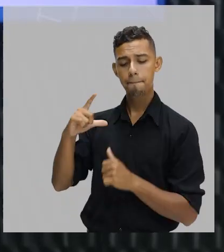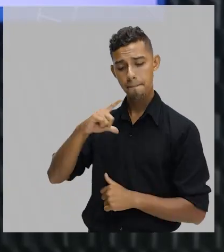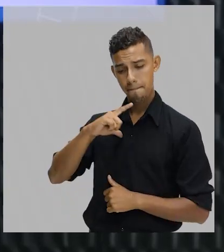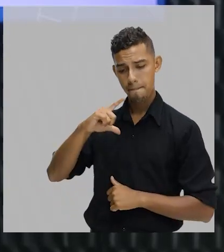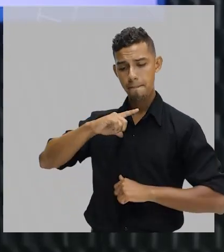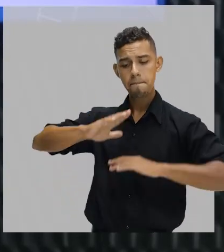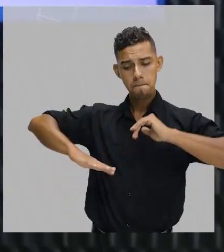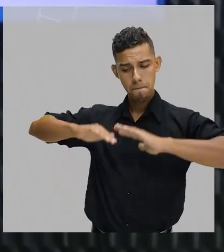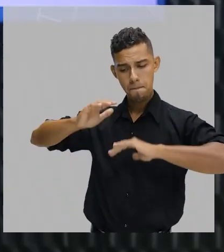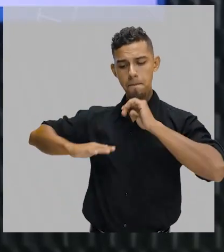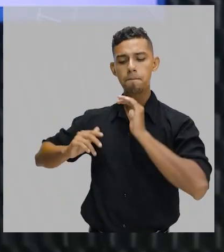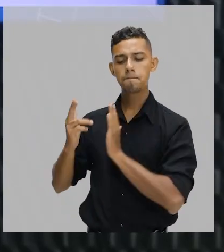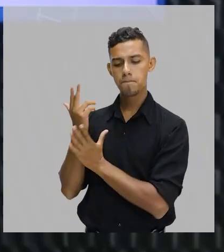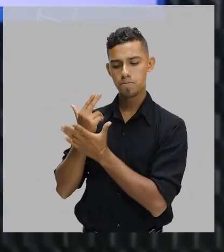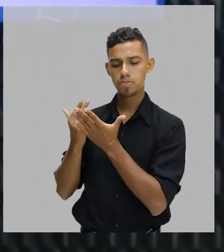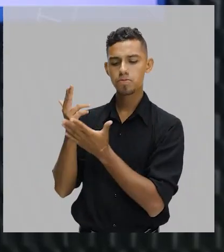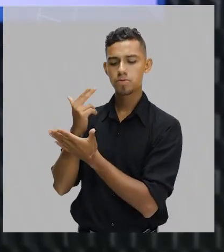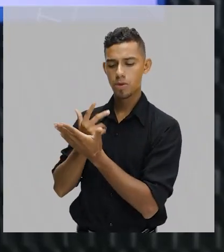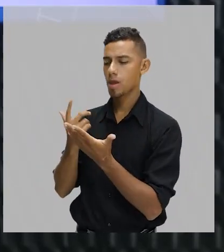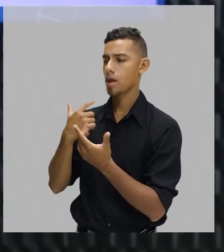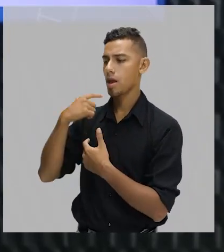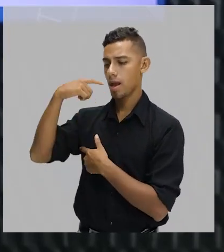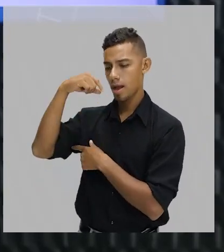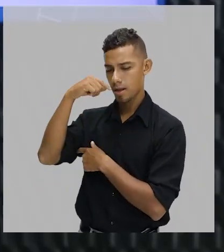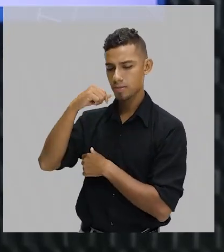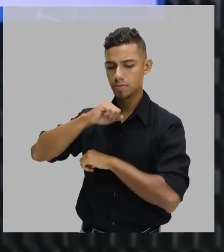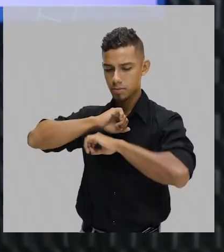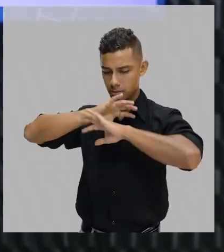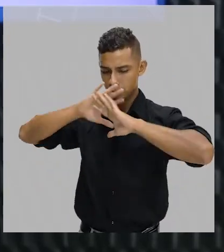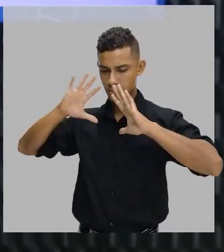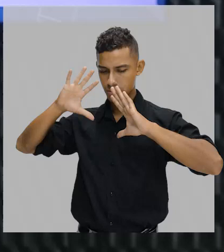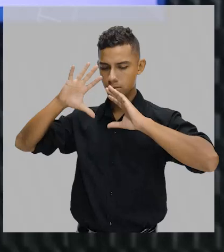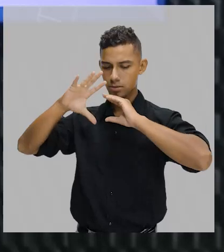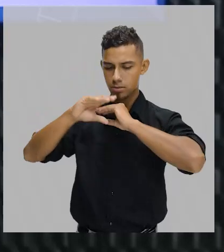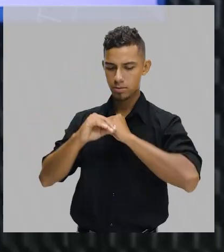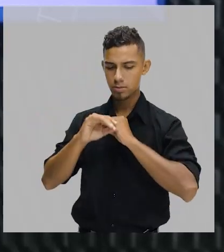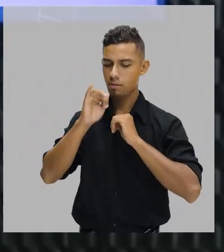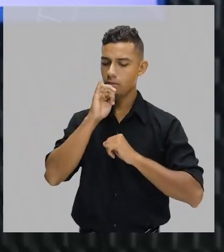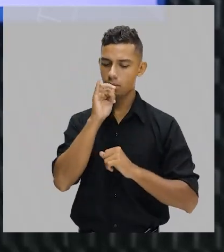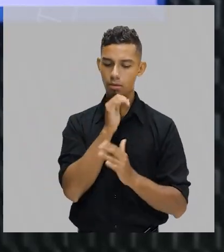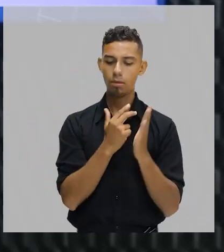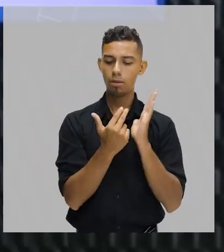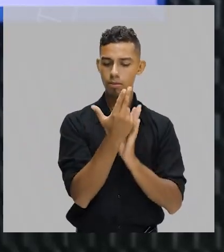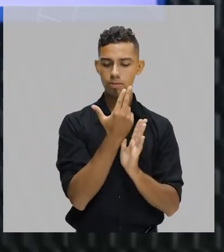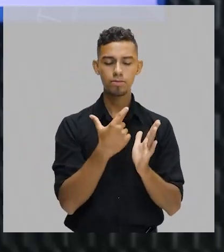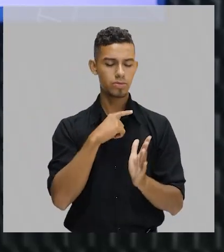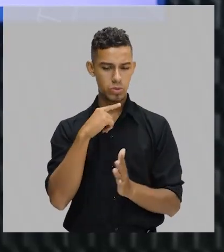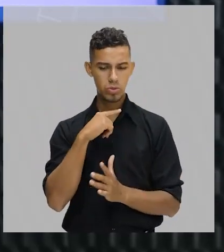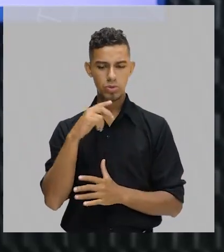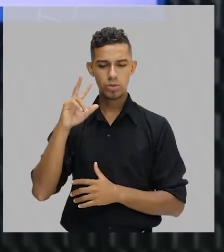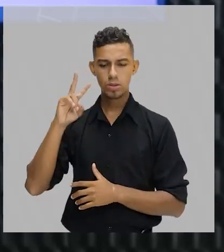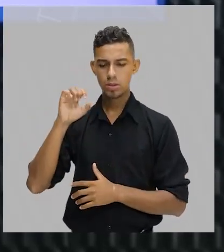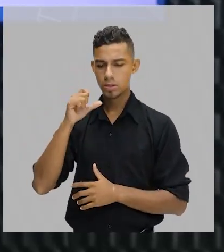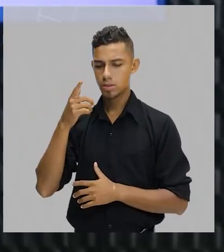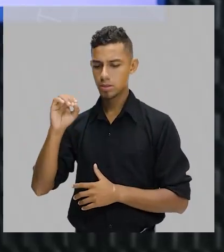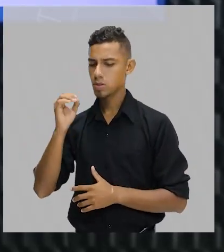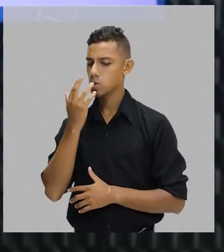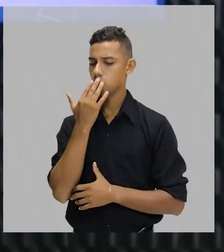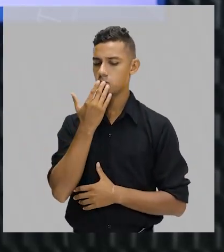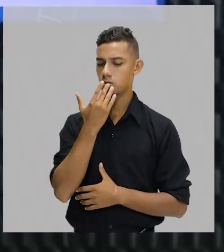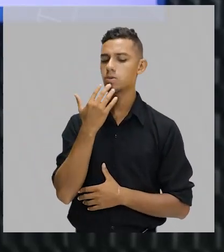artistas que só fazem trabalhos em lápis com claro e escuro. Eu sempre brinco que quando um artista faz isso, ele tem uma versão a cores, que é um negócio